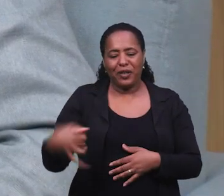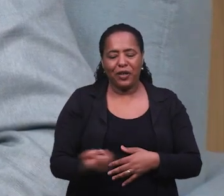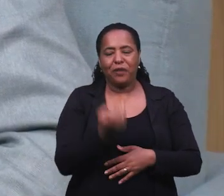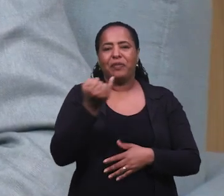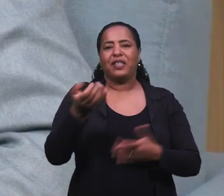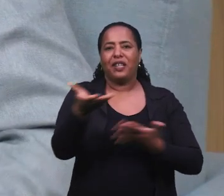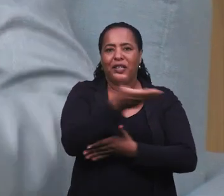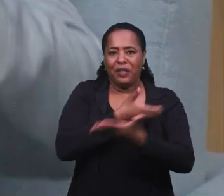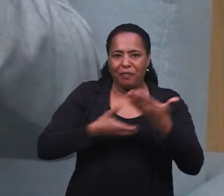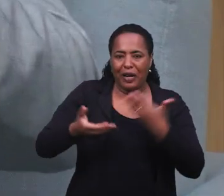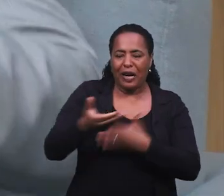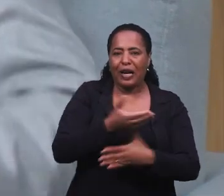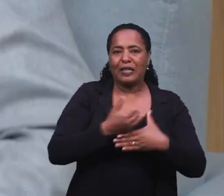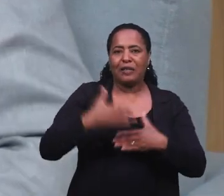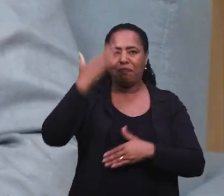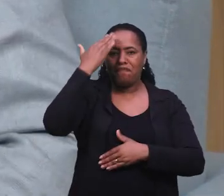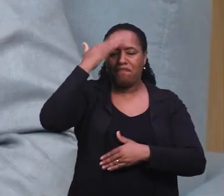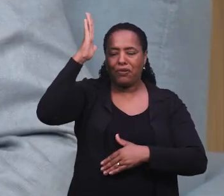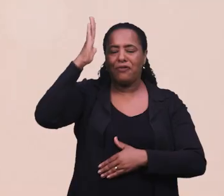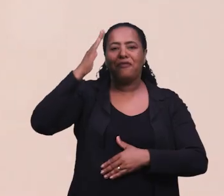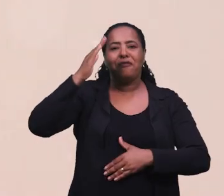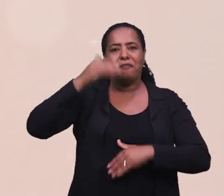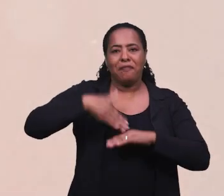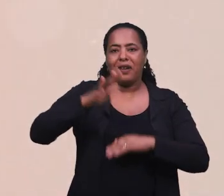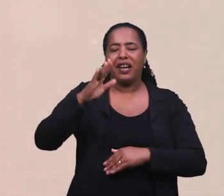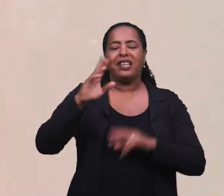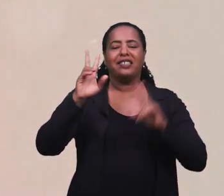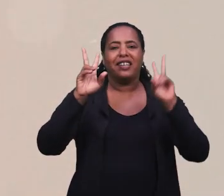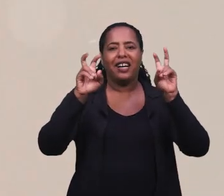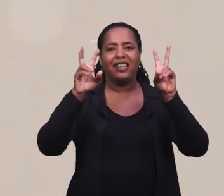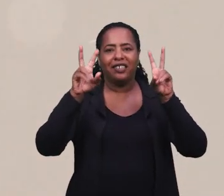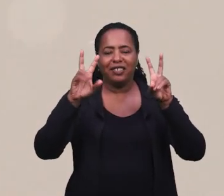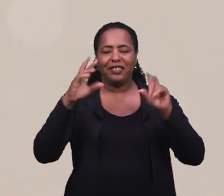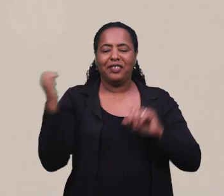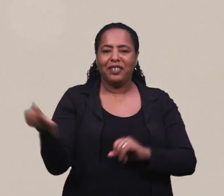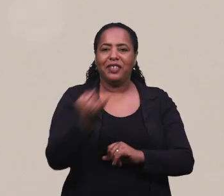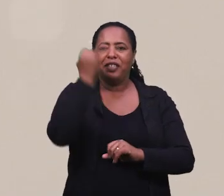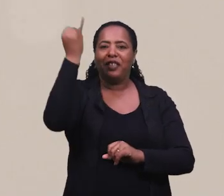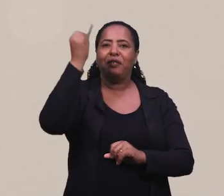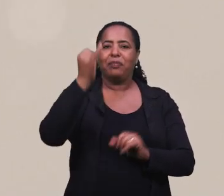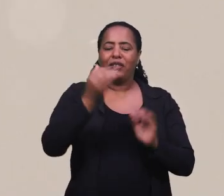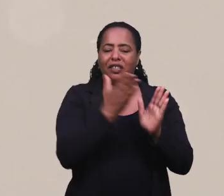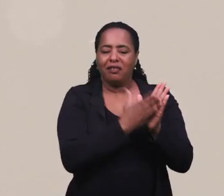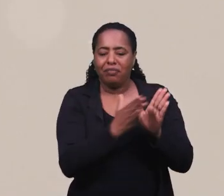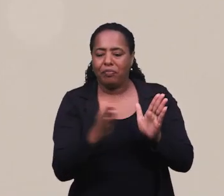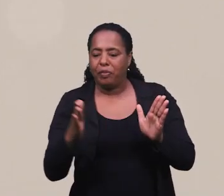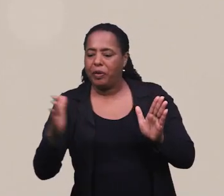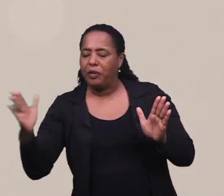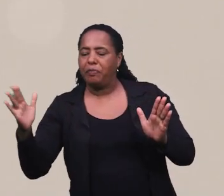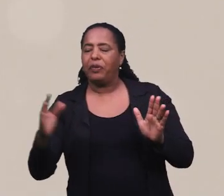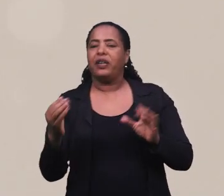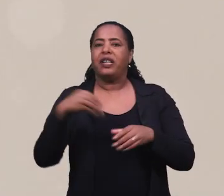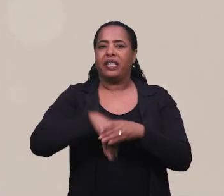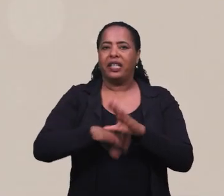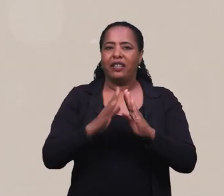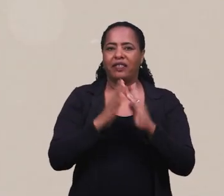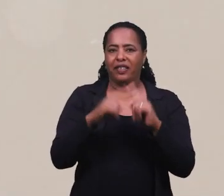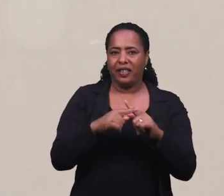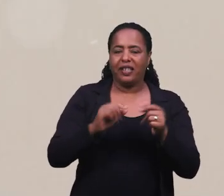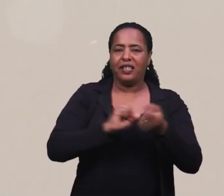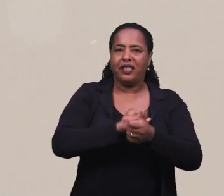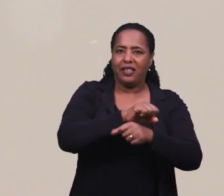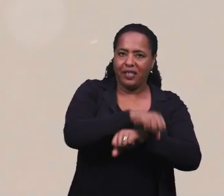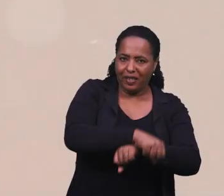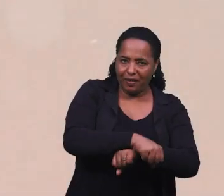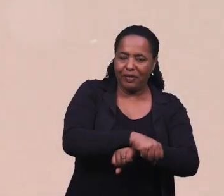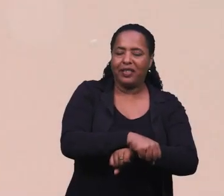deste programa. Um forte abraço, pastor. Pastor Abel, agradecemos a oportunidade de participar do programa Mais Sábios para discutir